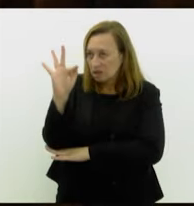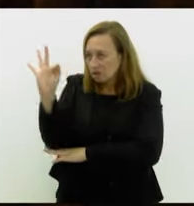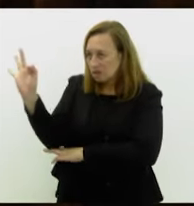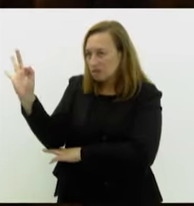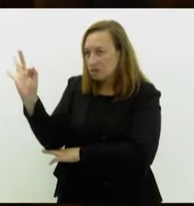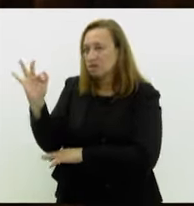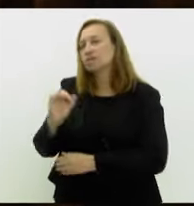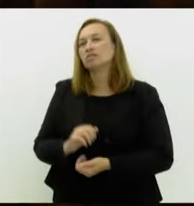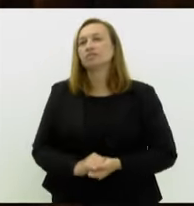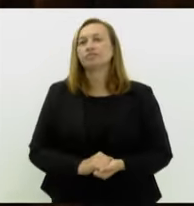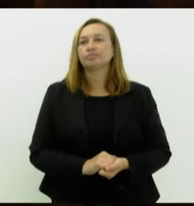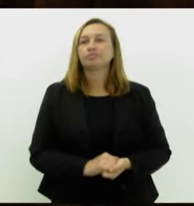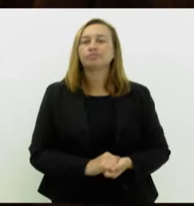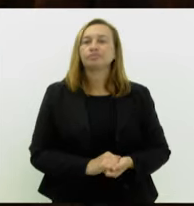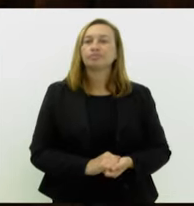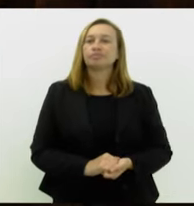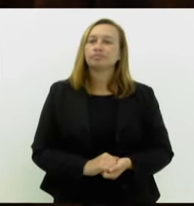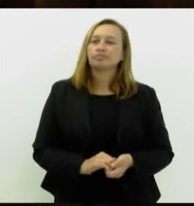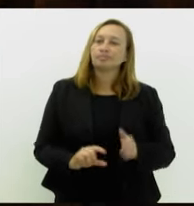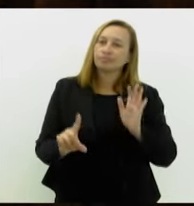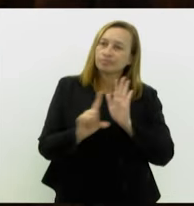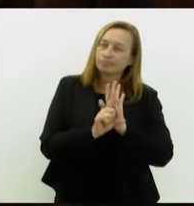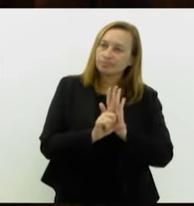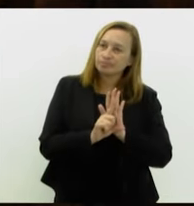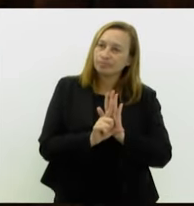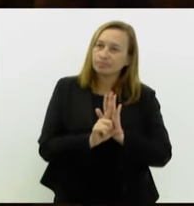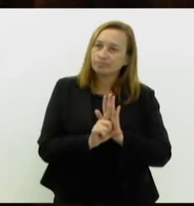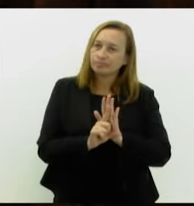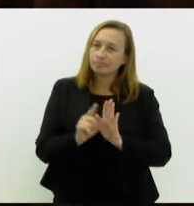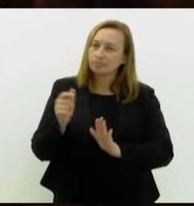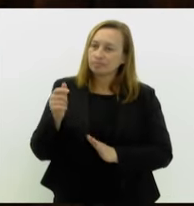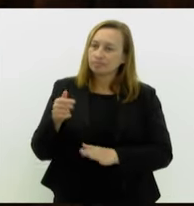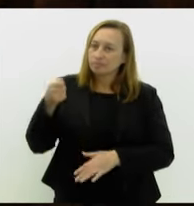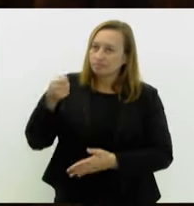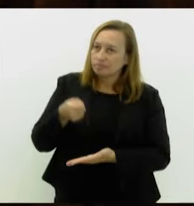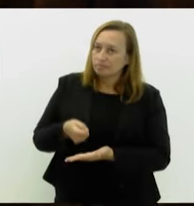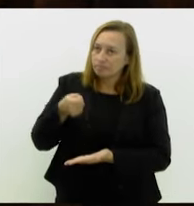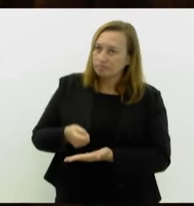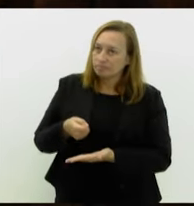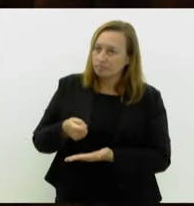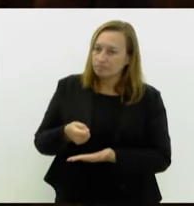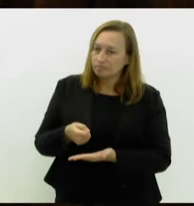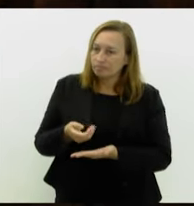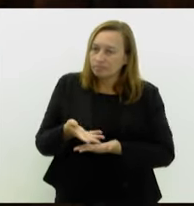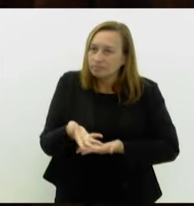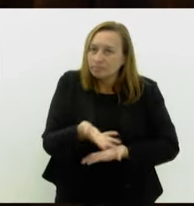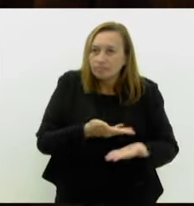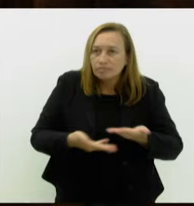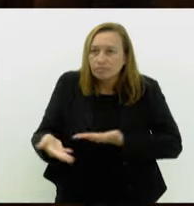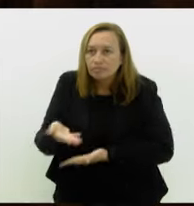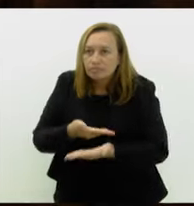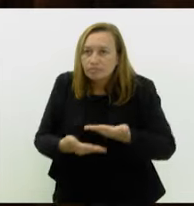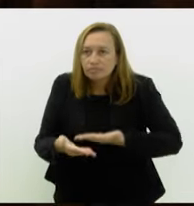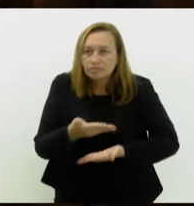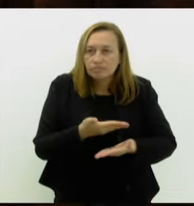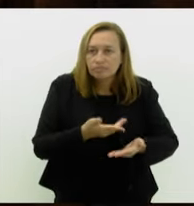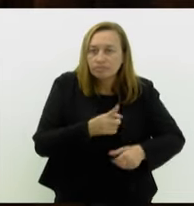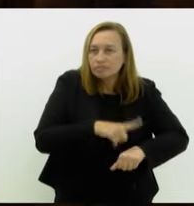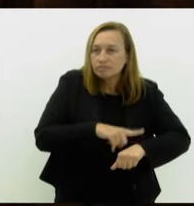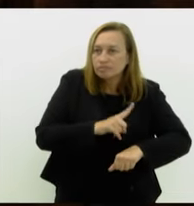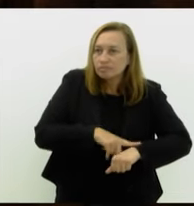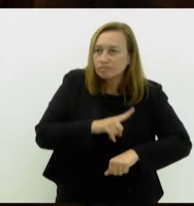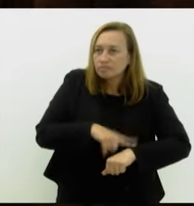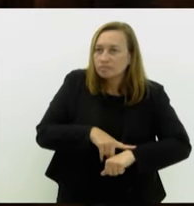federações diz a lei que o dever é de partilha desse mesmo tempo tal qual nós